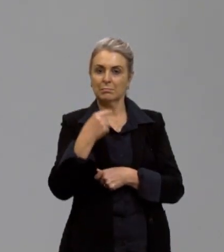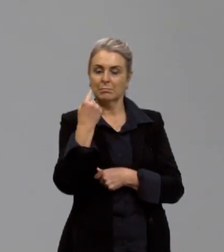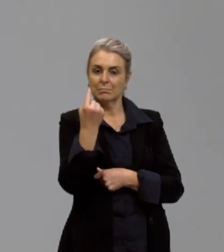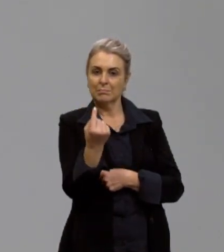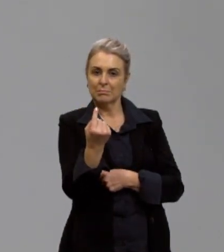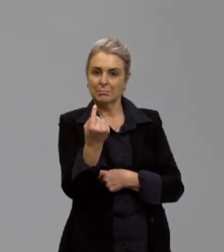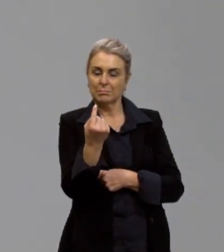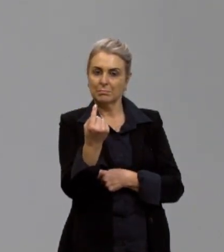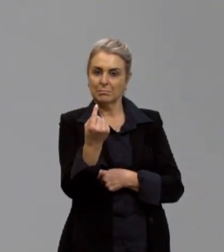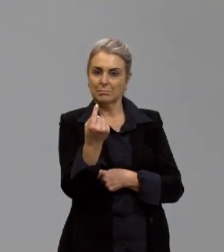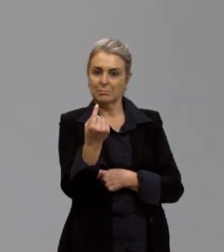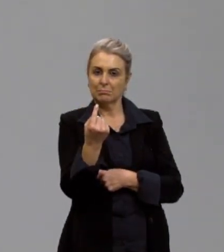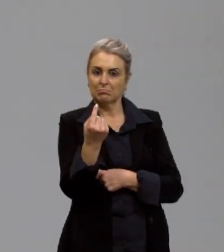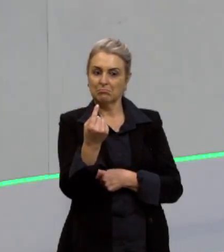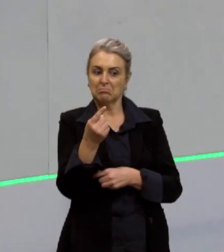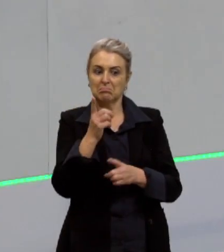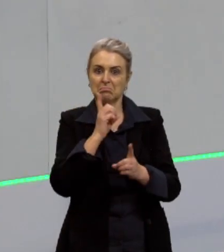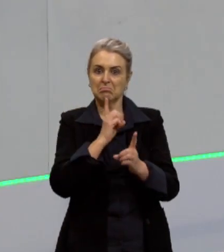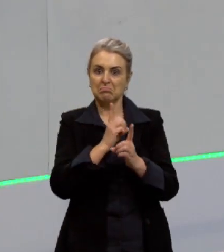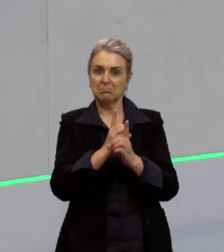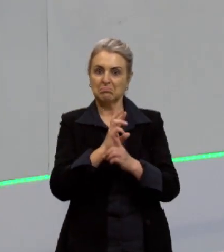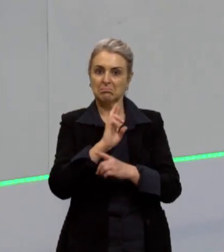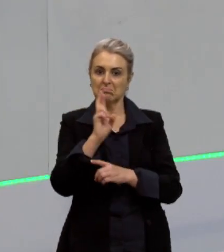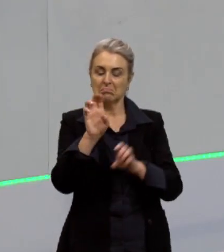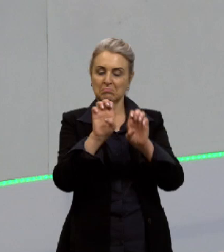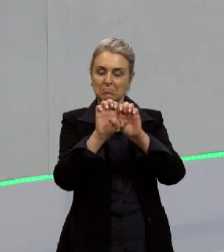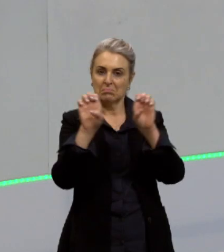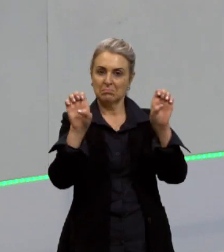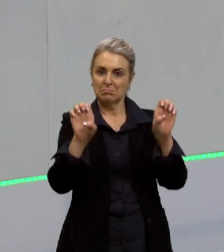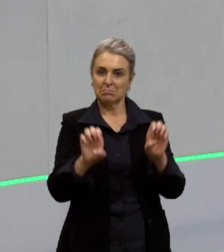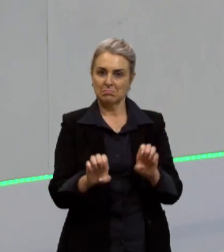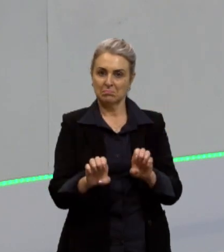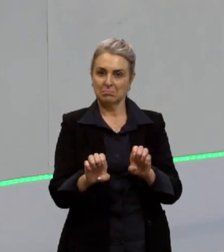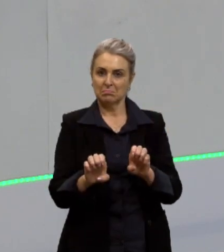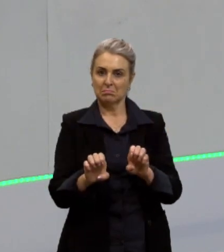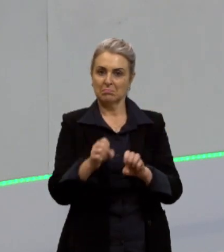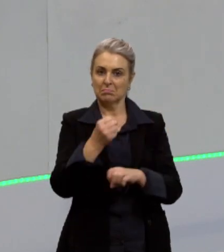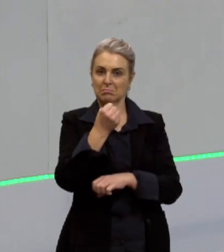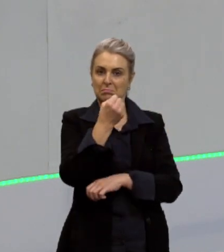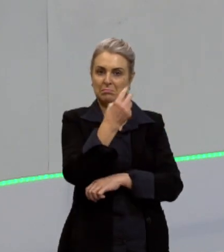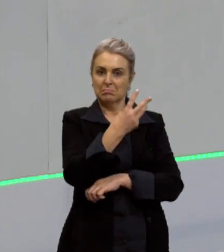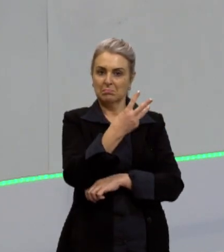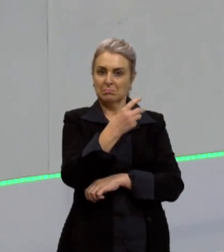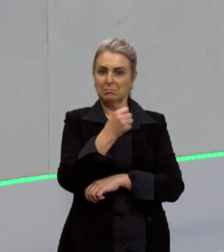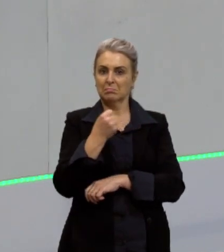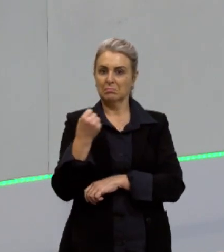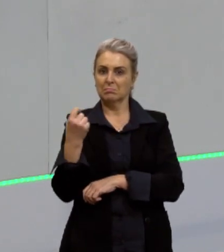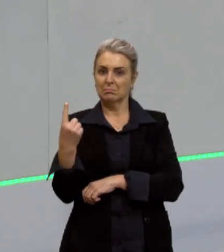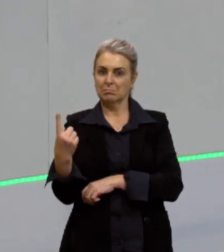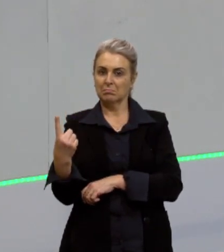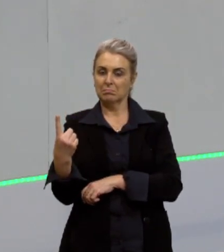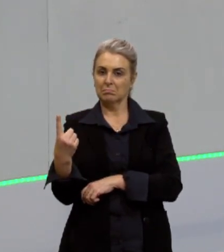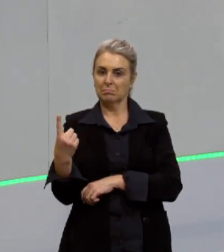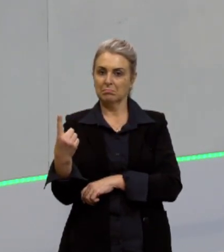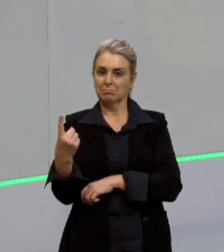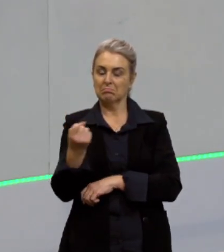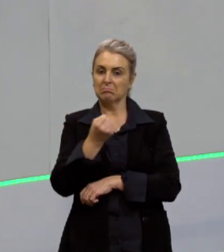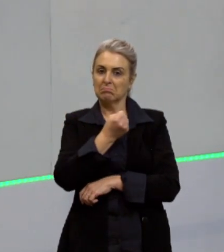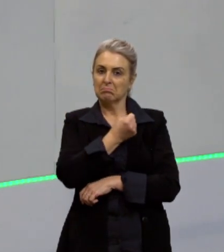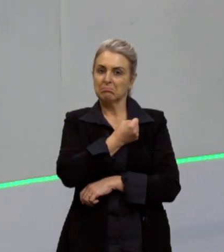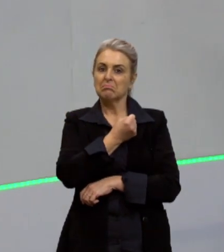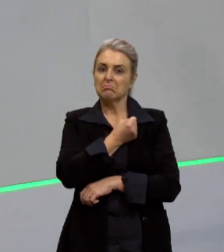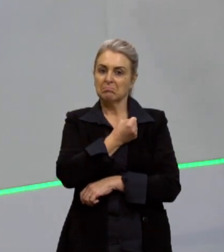Então, nós achamos a solução desta equação 3 e 1. são os valores possíveis